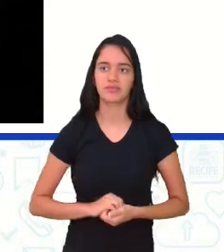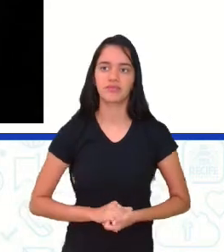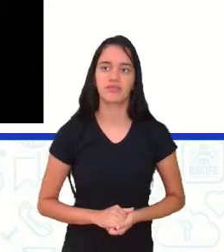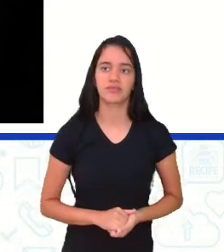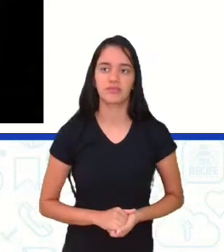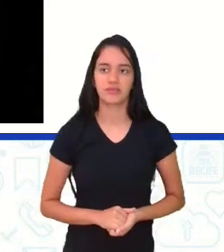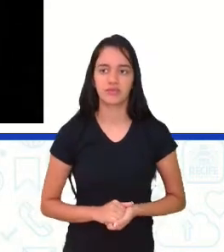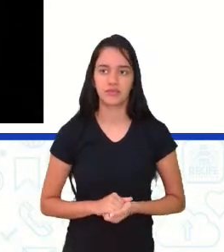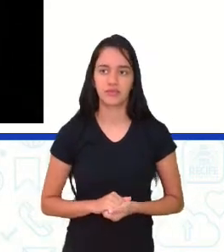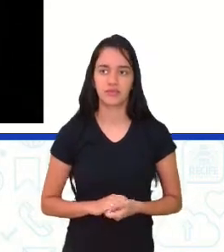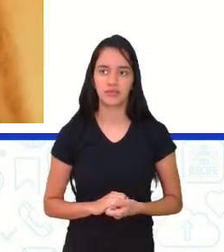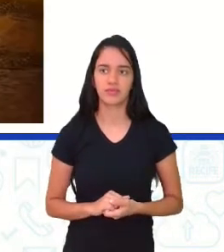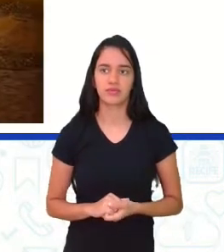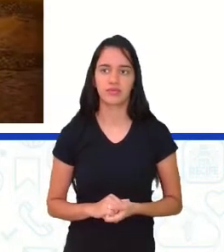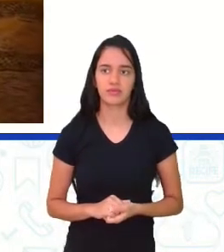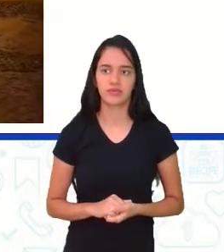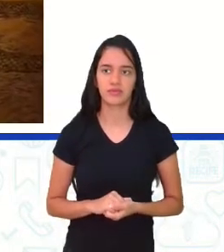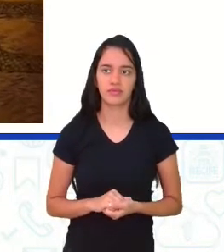Olha aí o corpóreo.